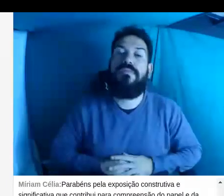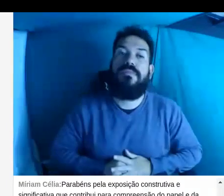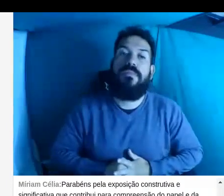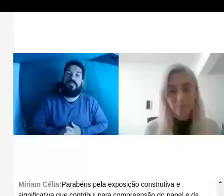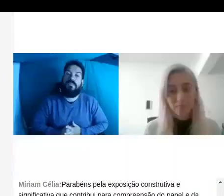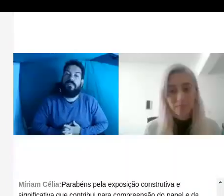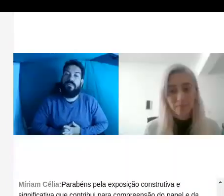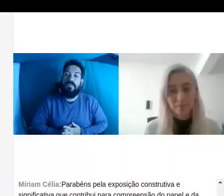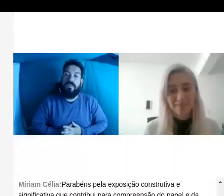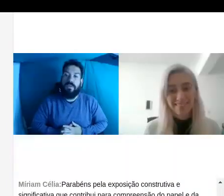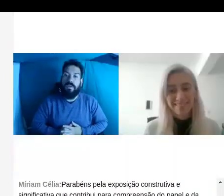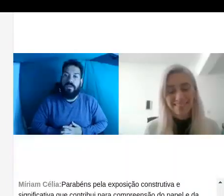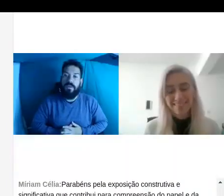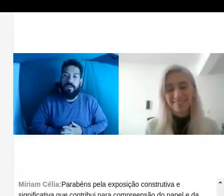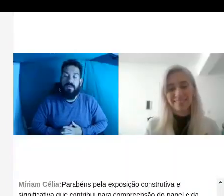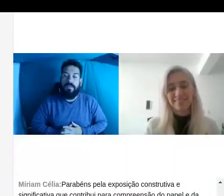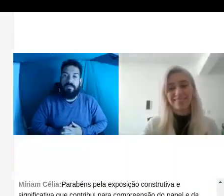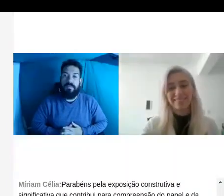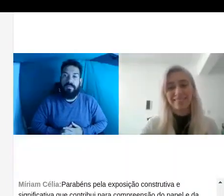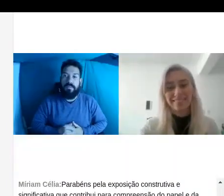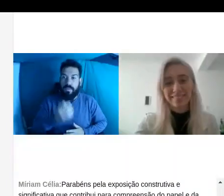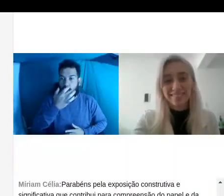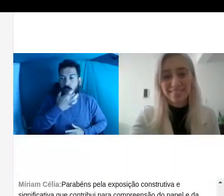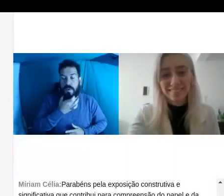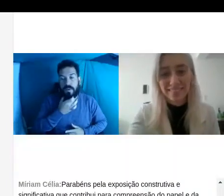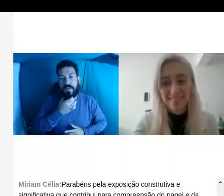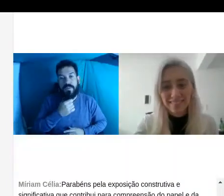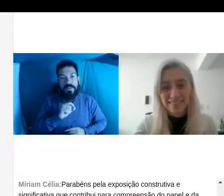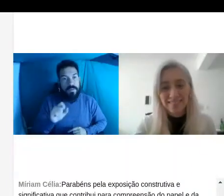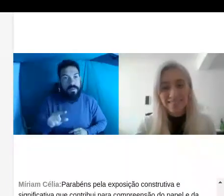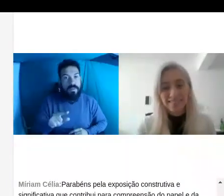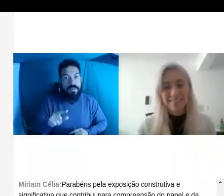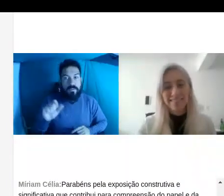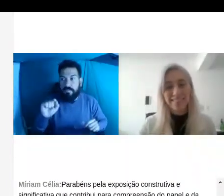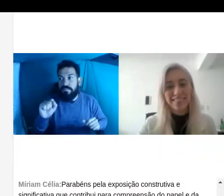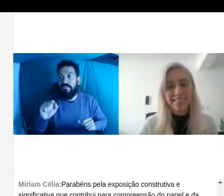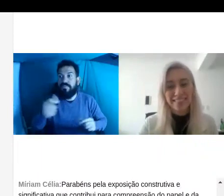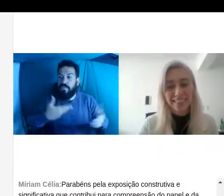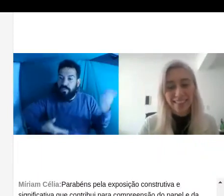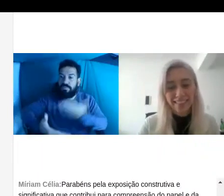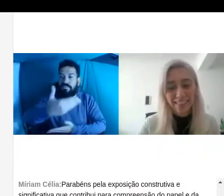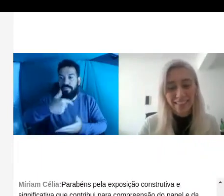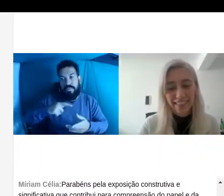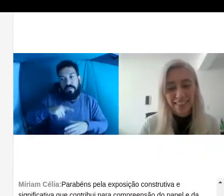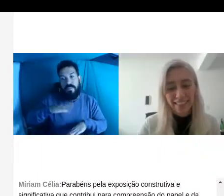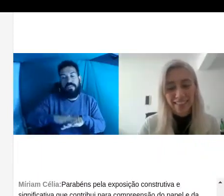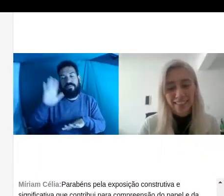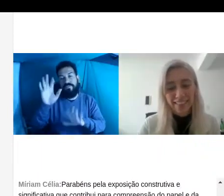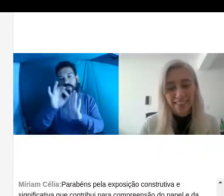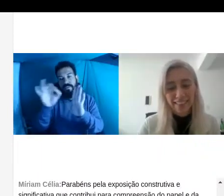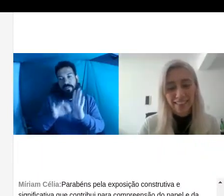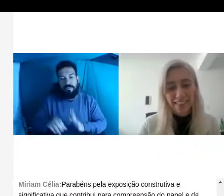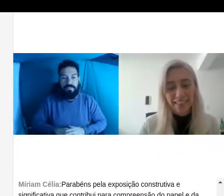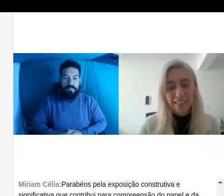e acho que compartilhar e conversar aqui.